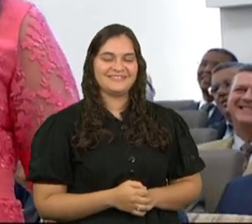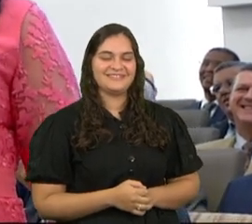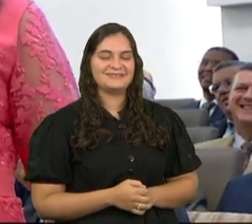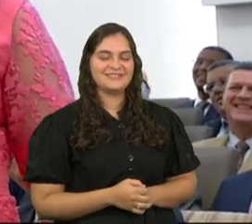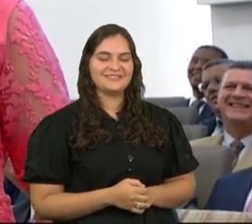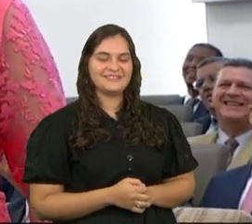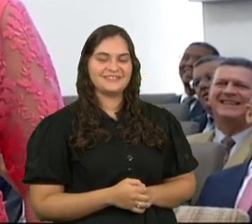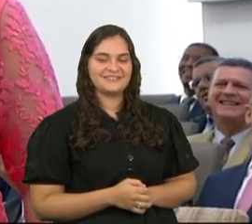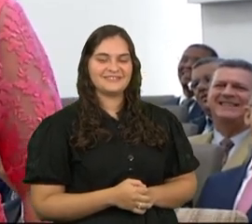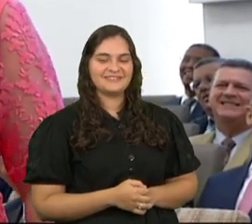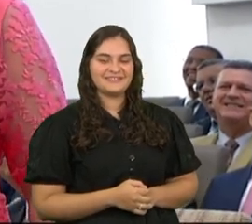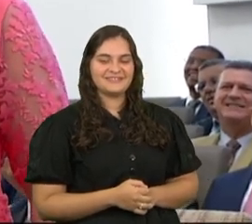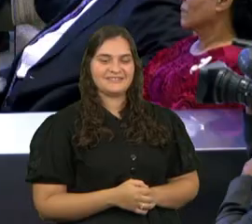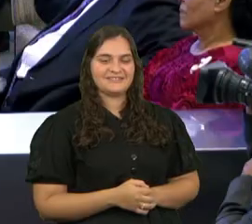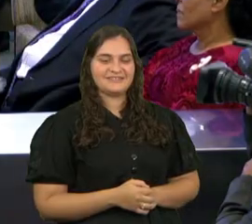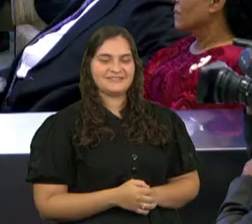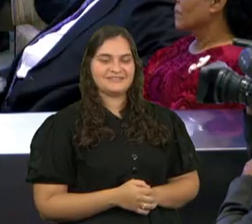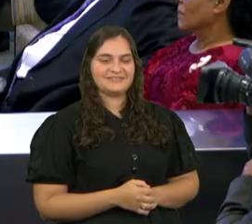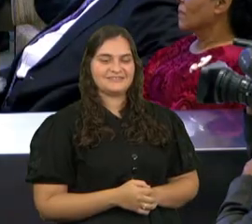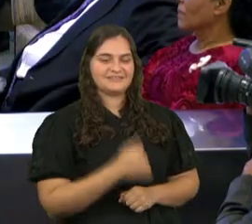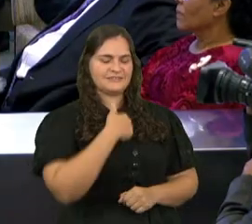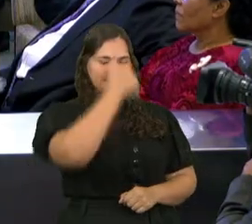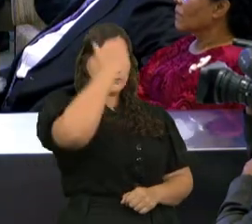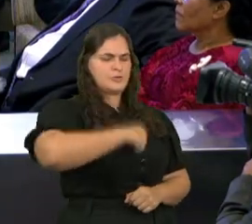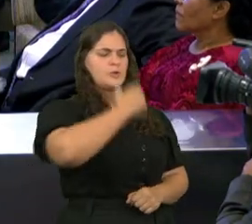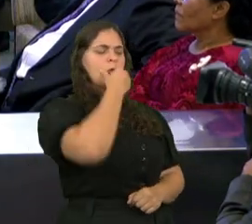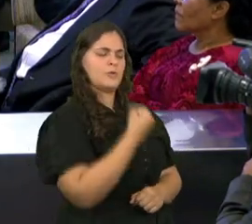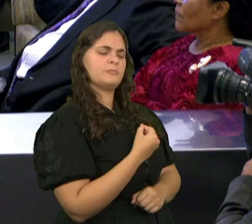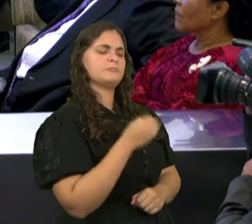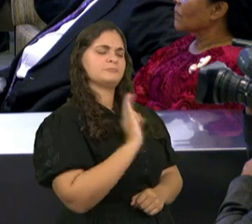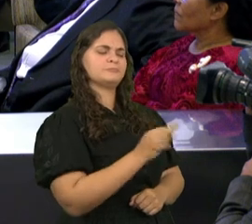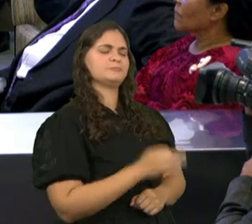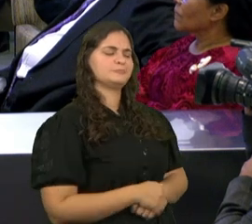Eu não sou a mocinha mesmo, não. Sou rapazinho, rapaz.